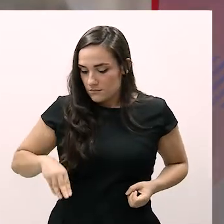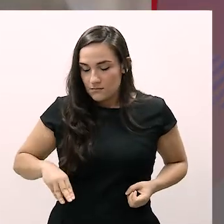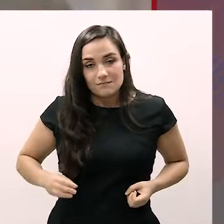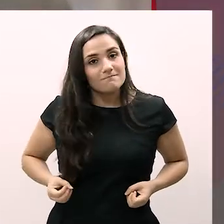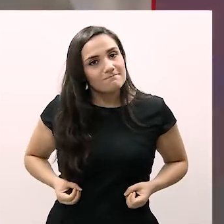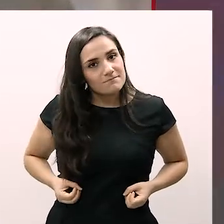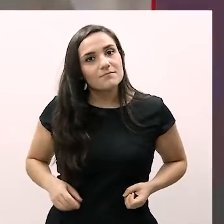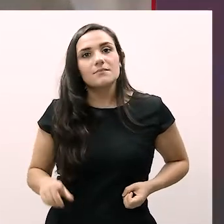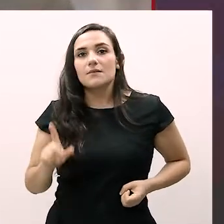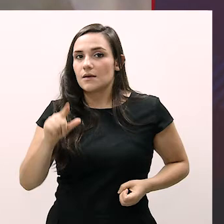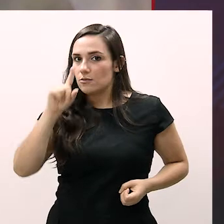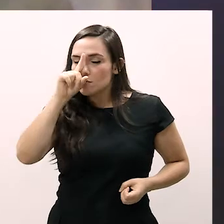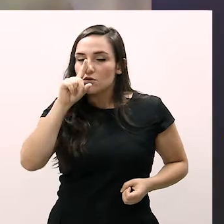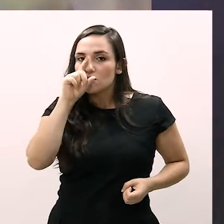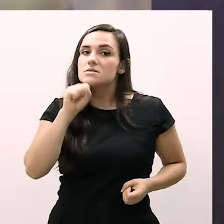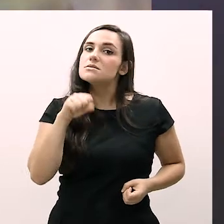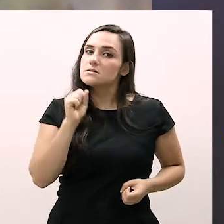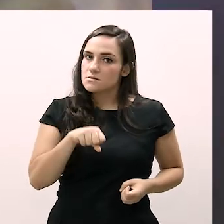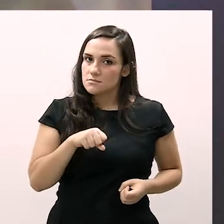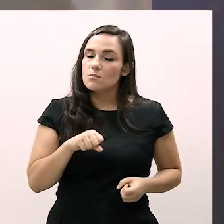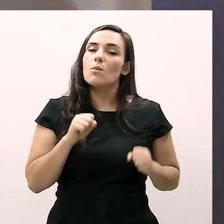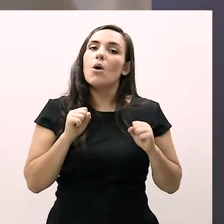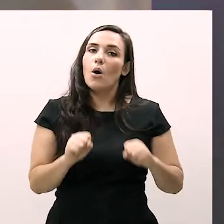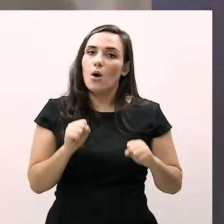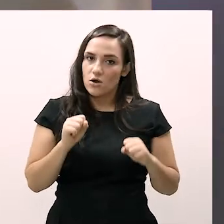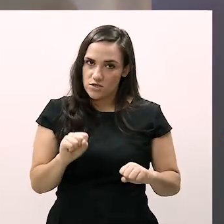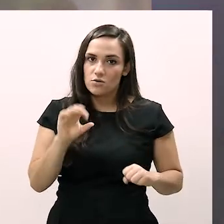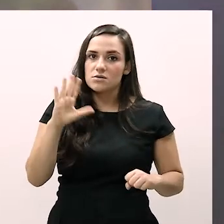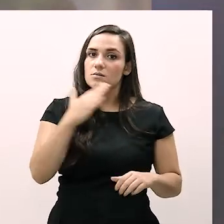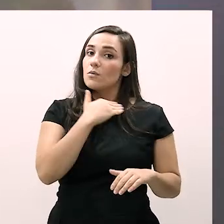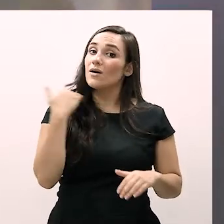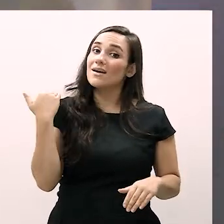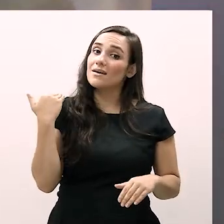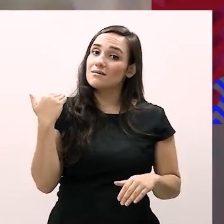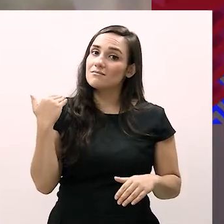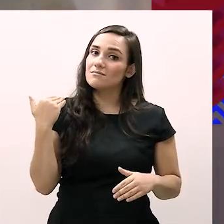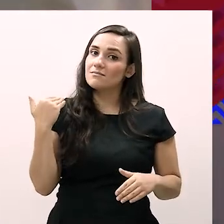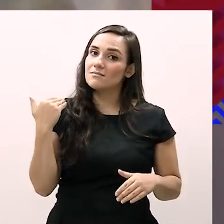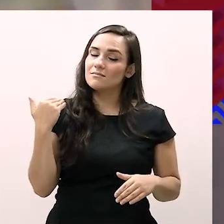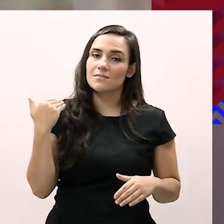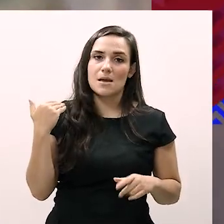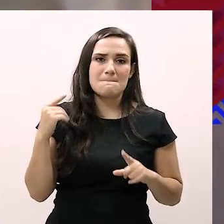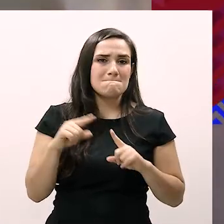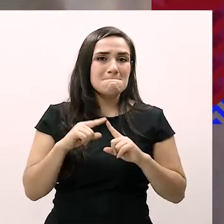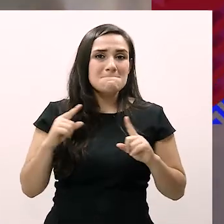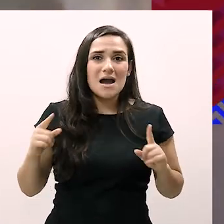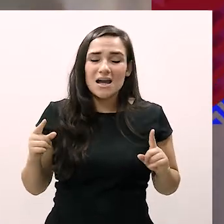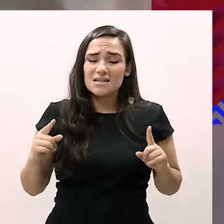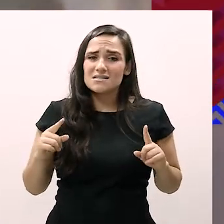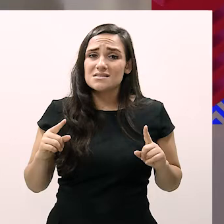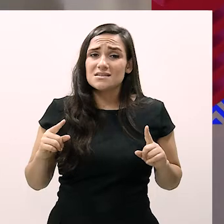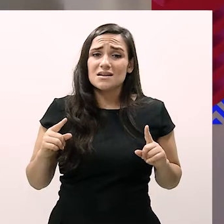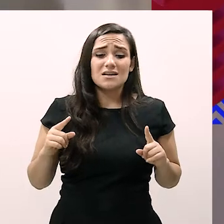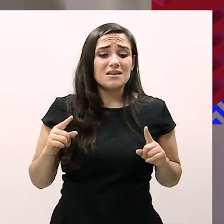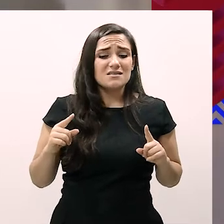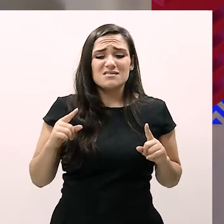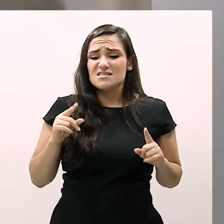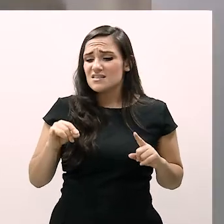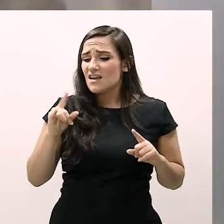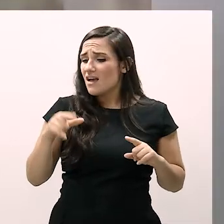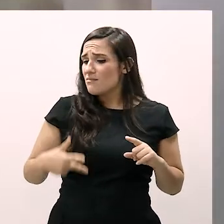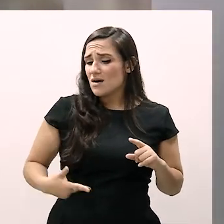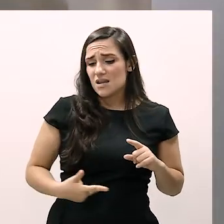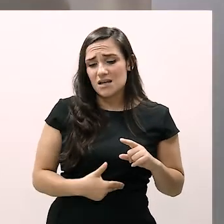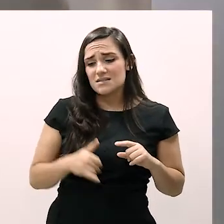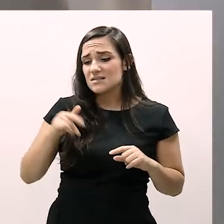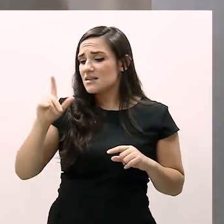diabetes e que são, sim, submetidos. E que têm um risco cirúrgico maior, mas eles o teriam para qualquer procedimento,